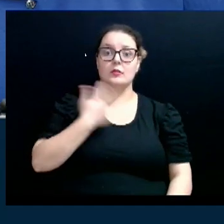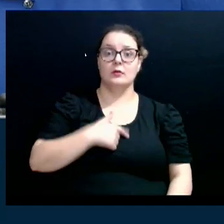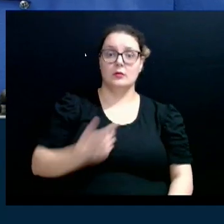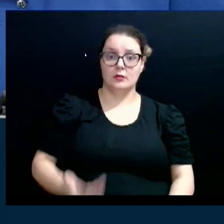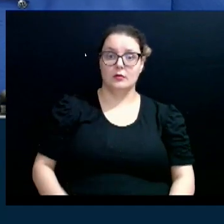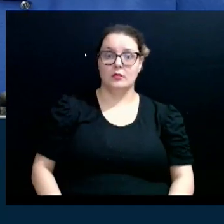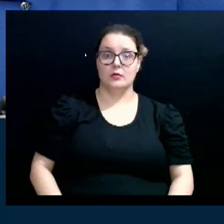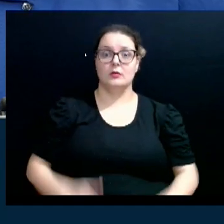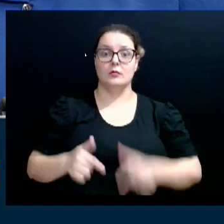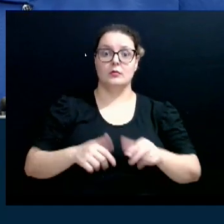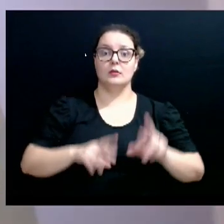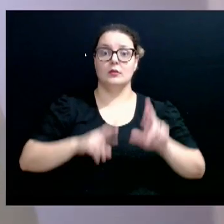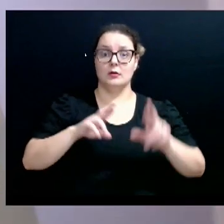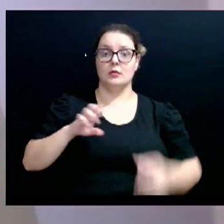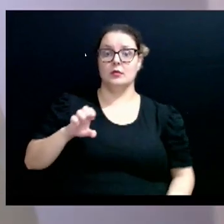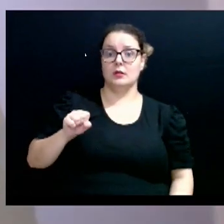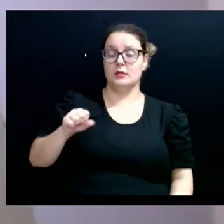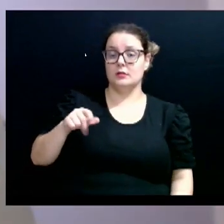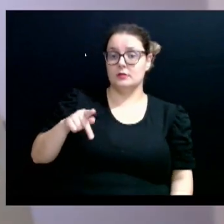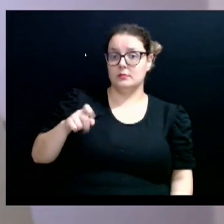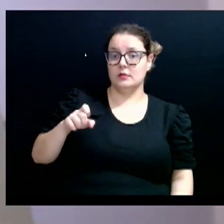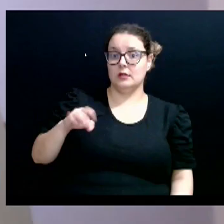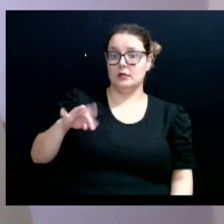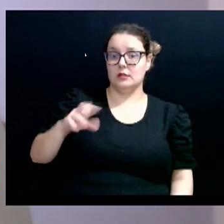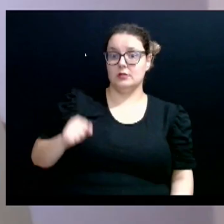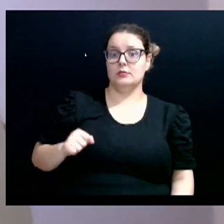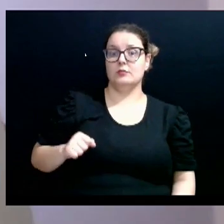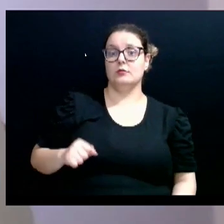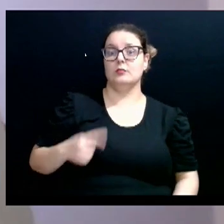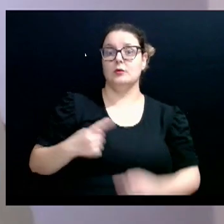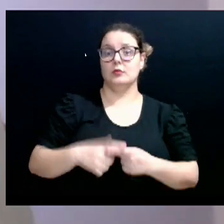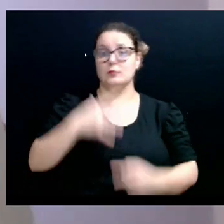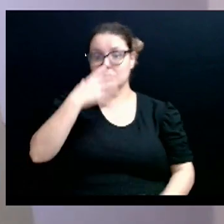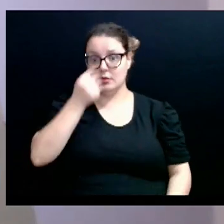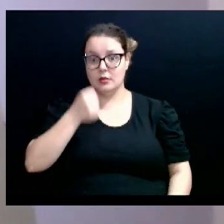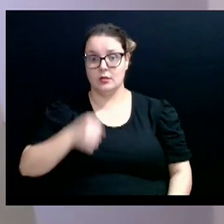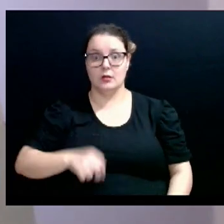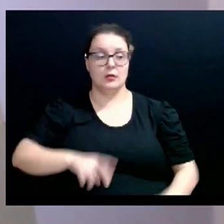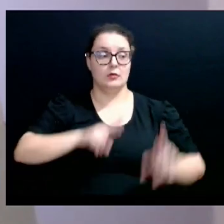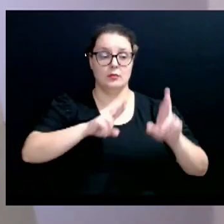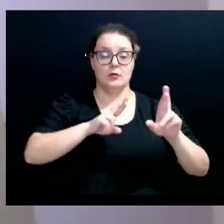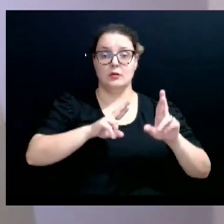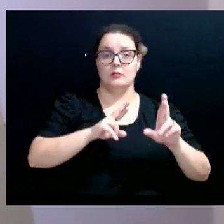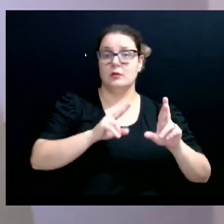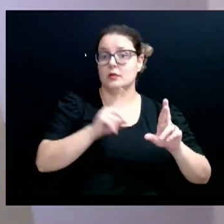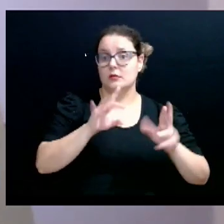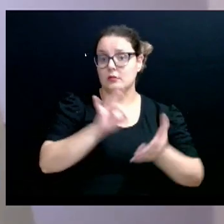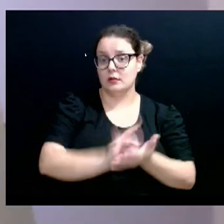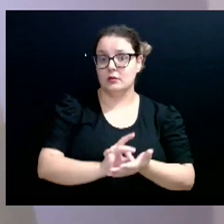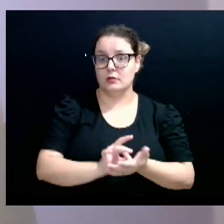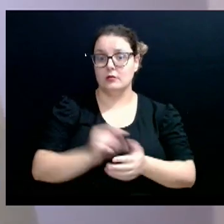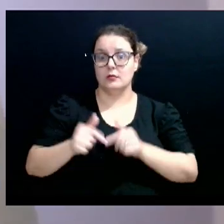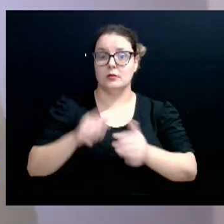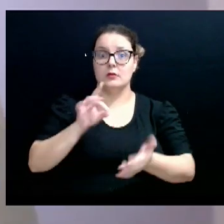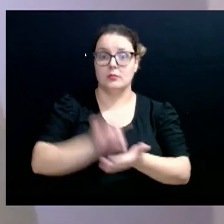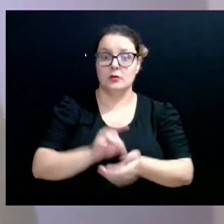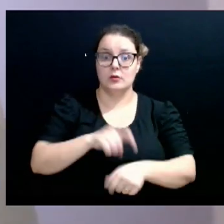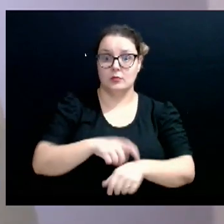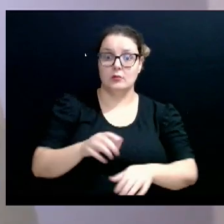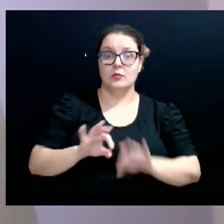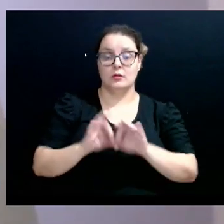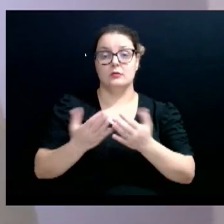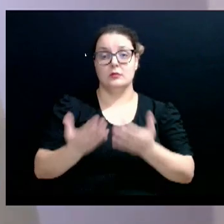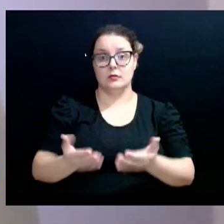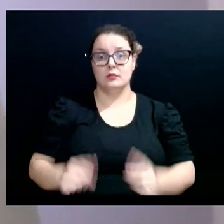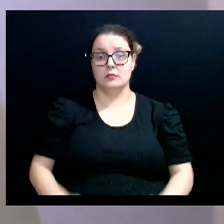porque a frustração vem de expectativas irreais, não está ali trabalhando com a realidade do momento da família. Então, a